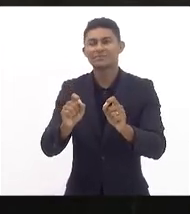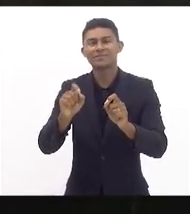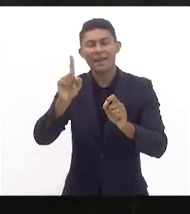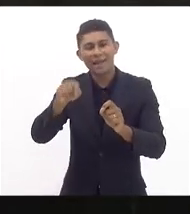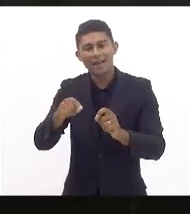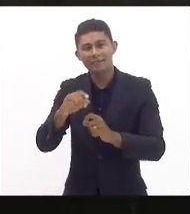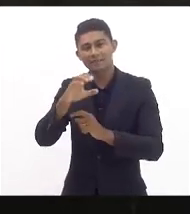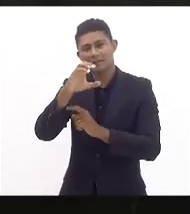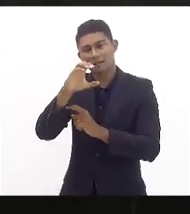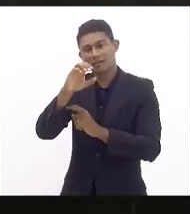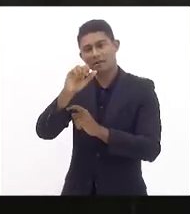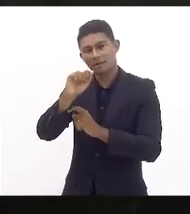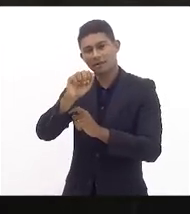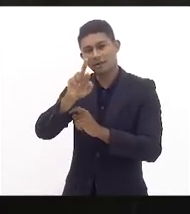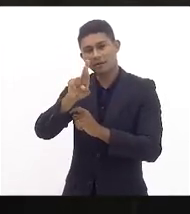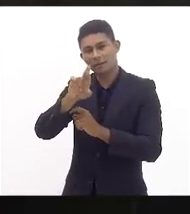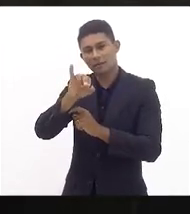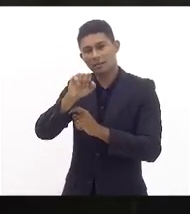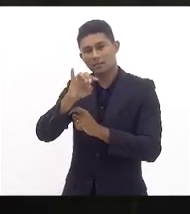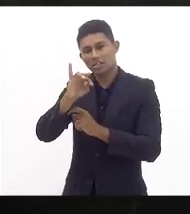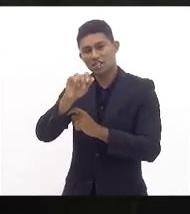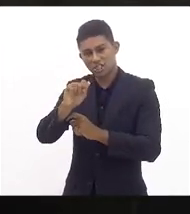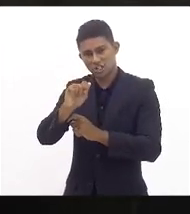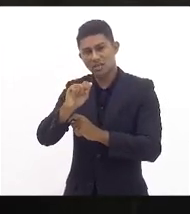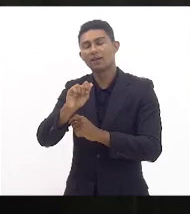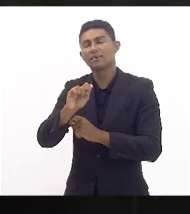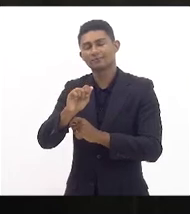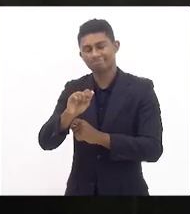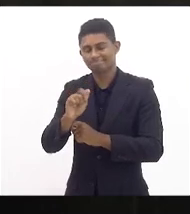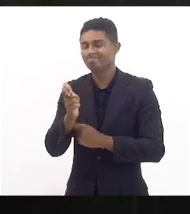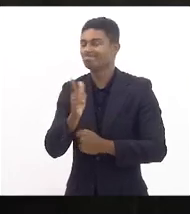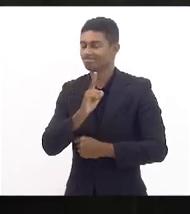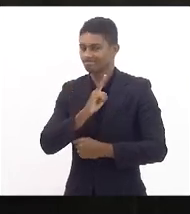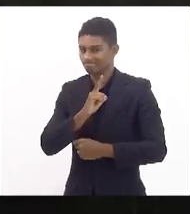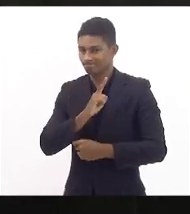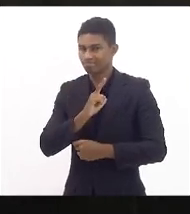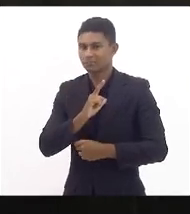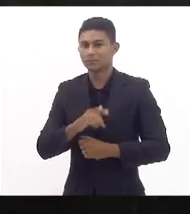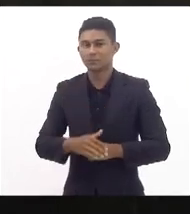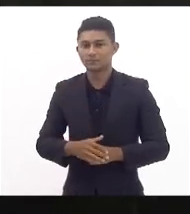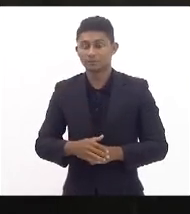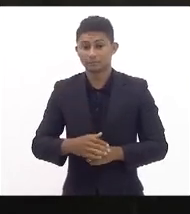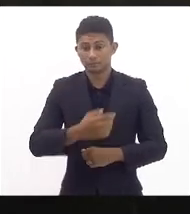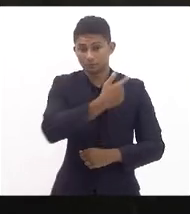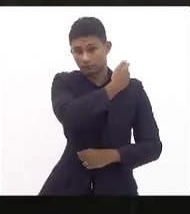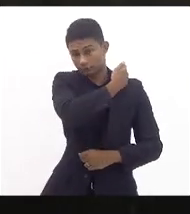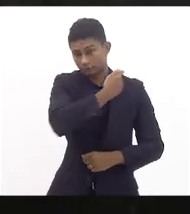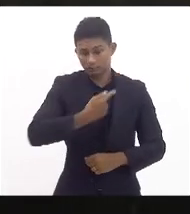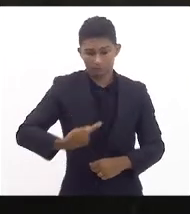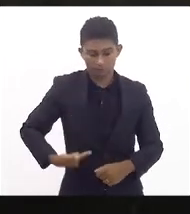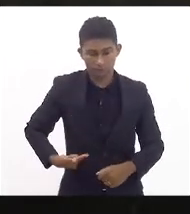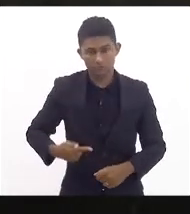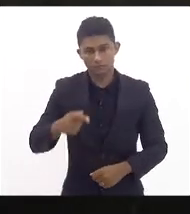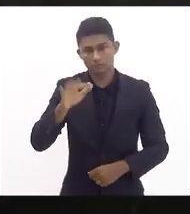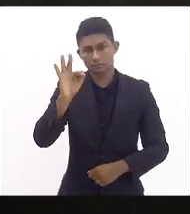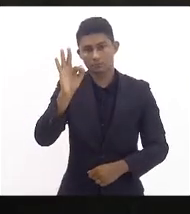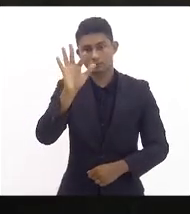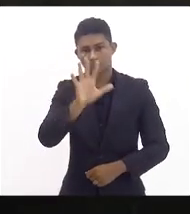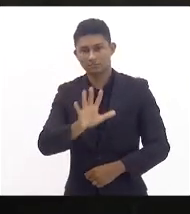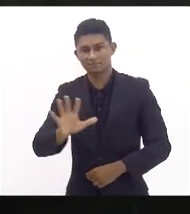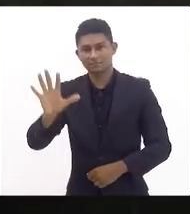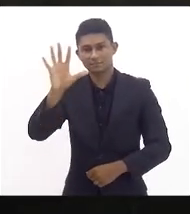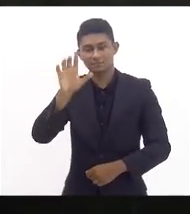caristia que nós vivemos. E o governo federal, através